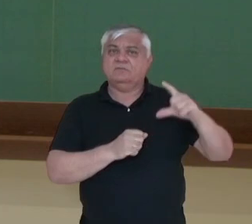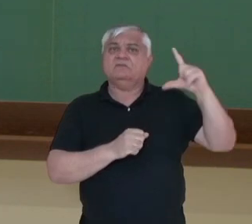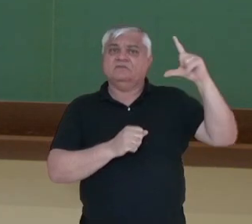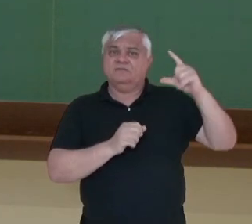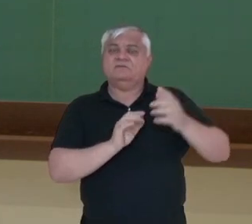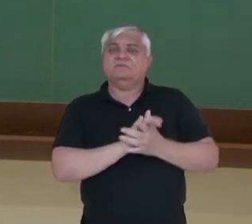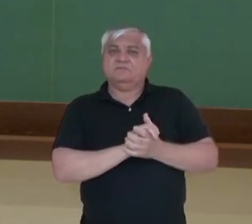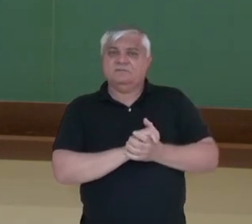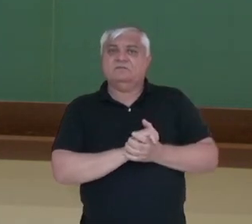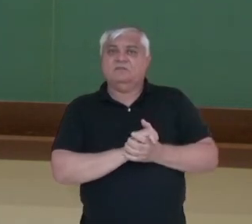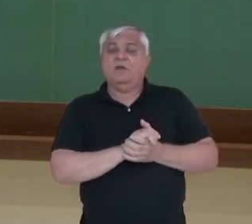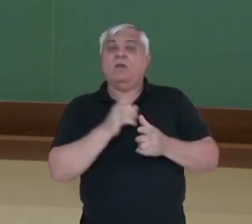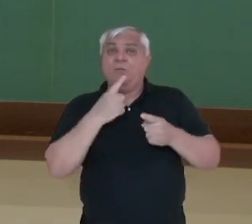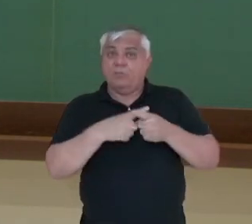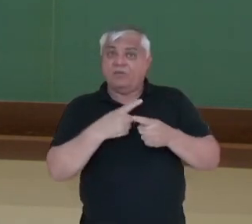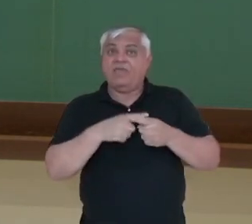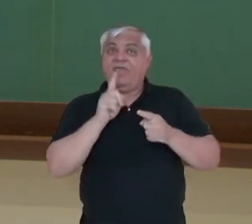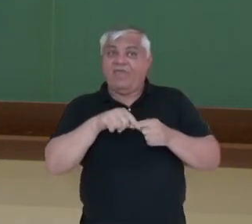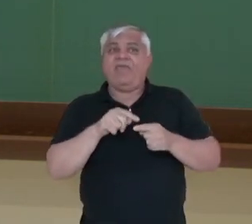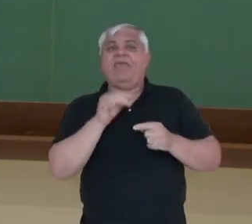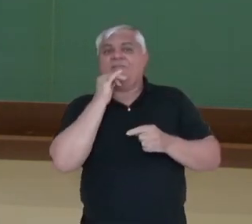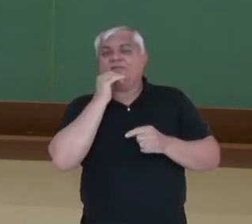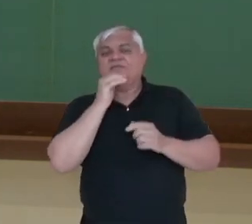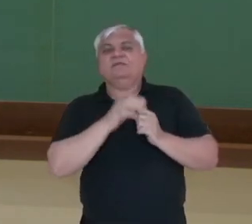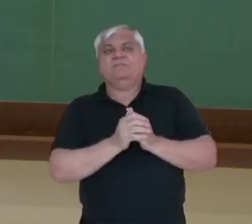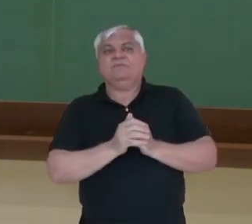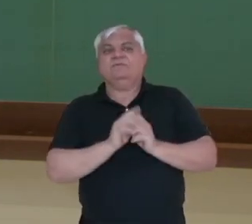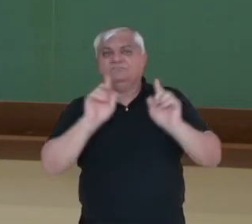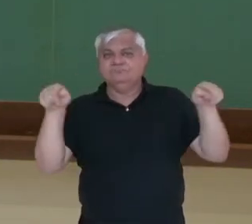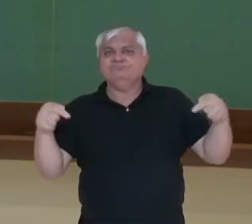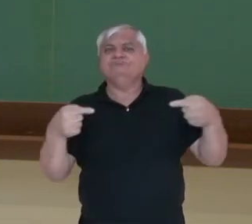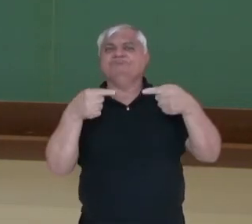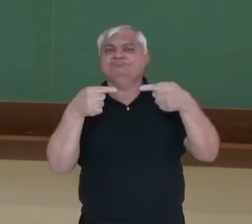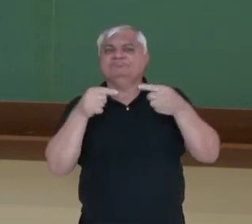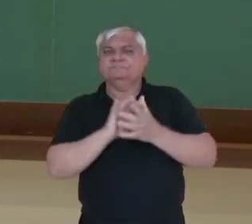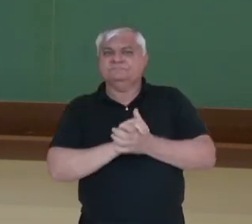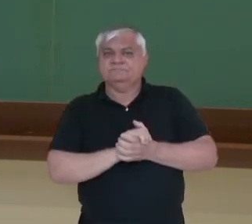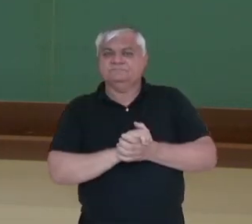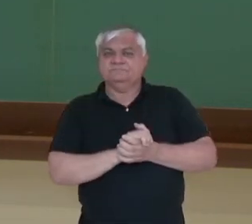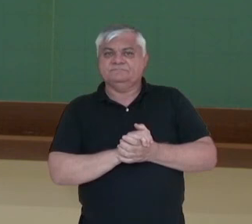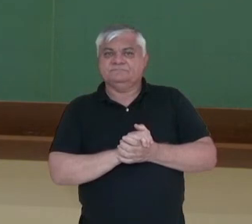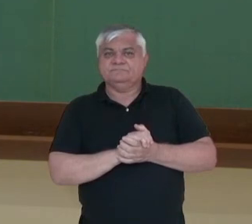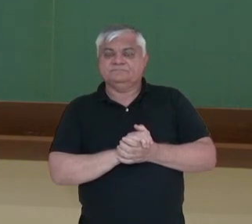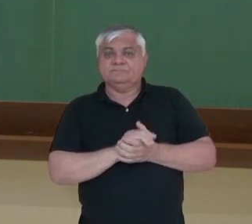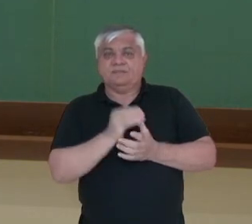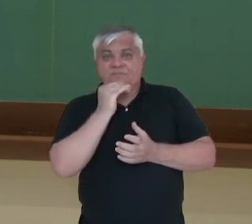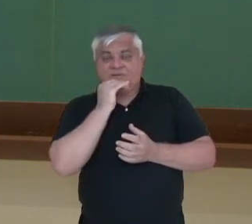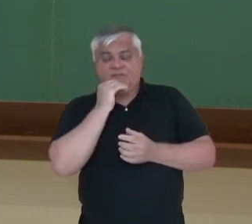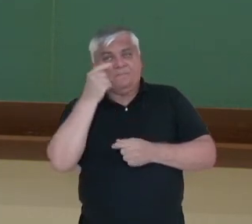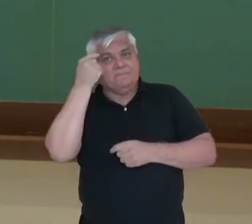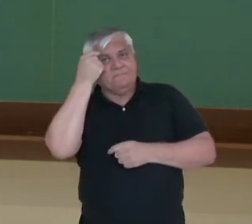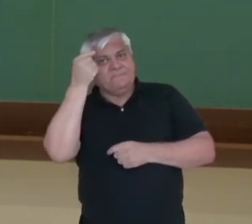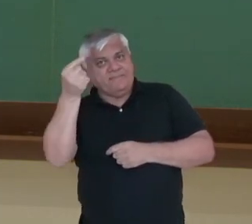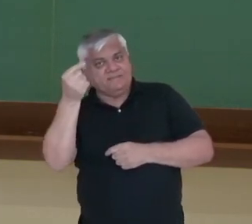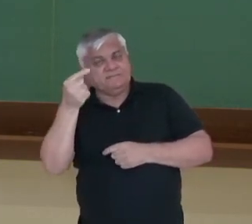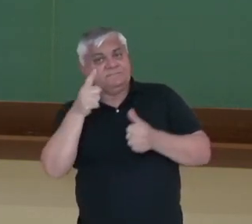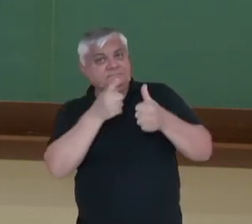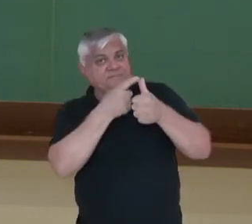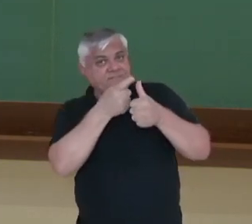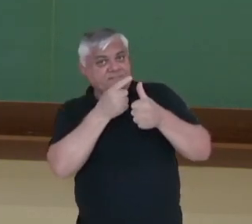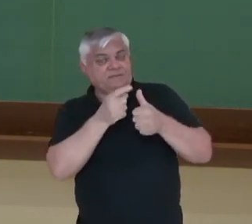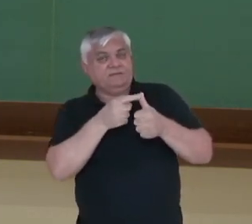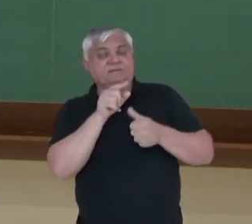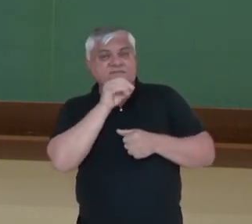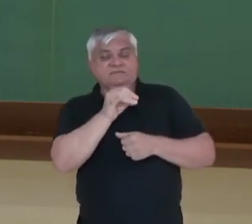triplicar, porque são grandezas inversamente proporcionais. Então, eu tenho que pensar primeiro se